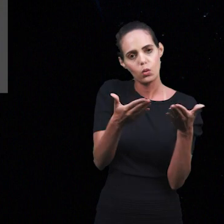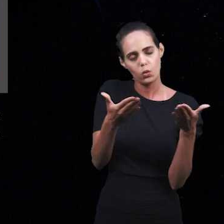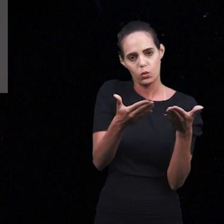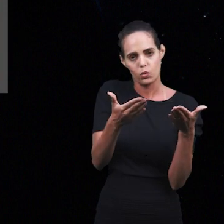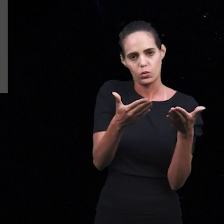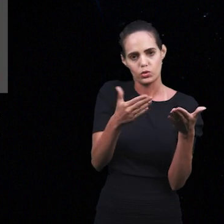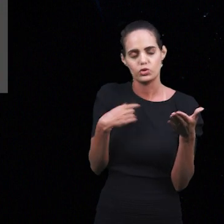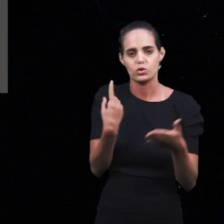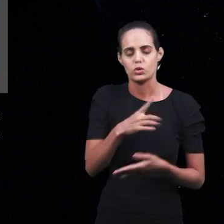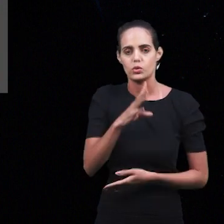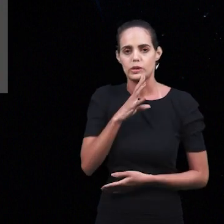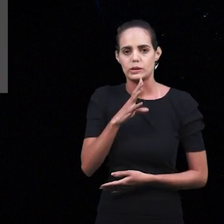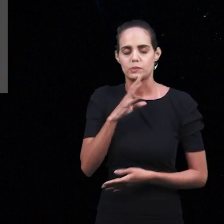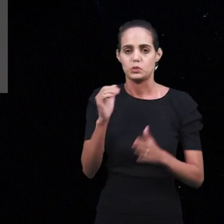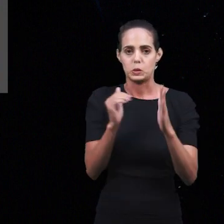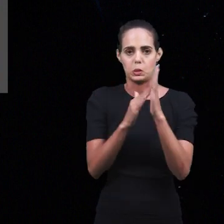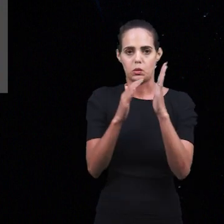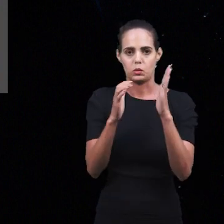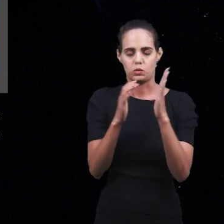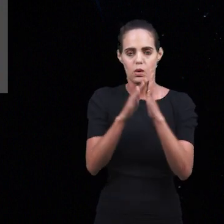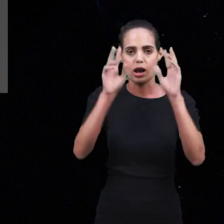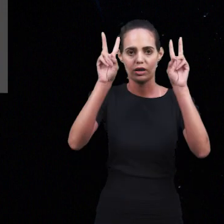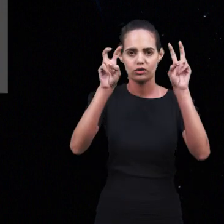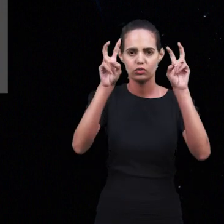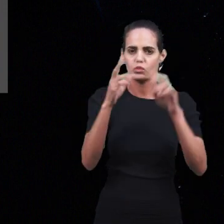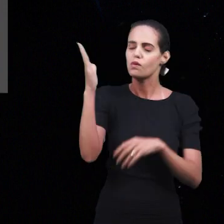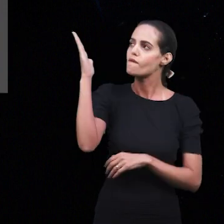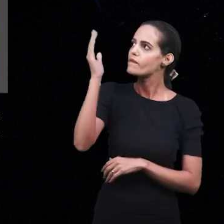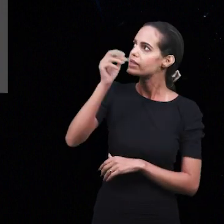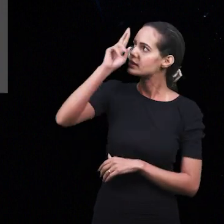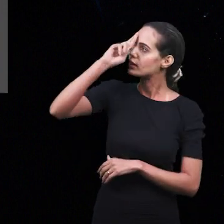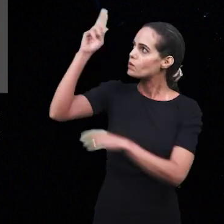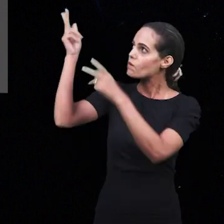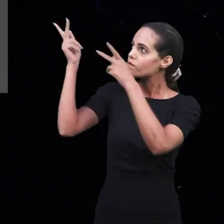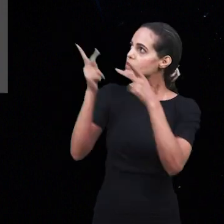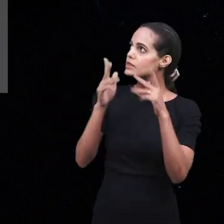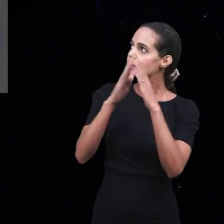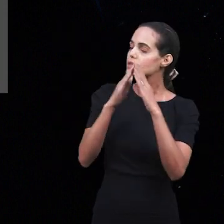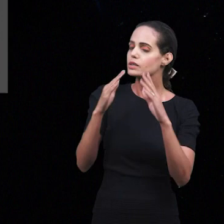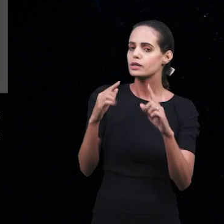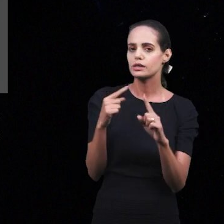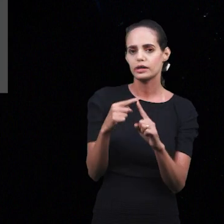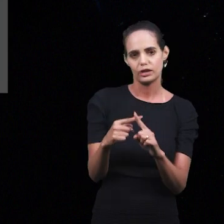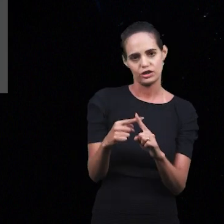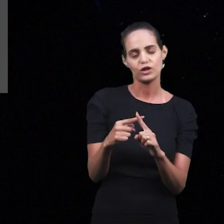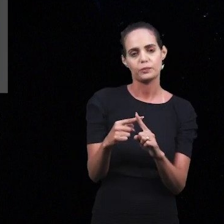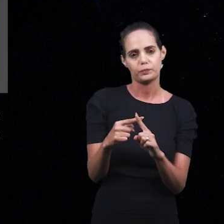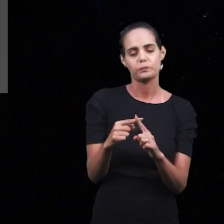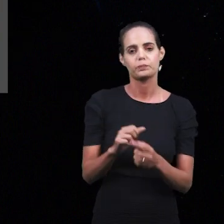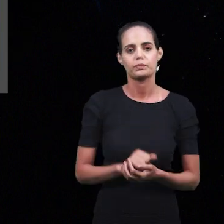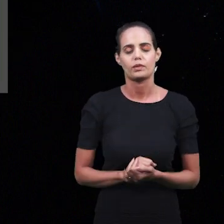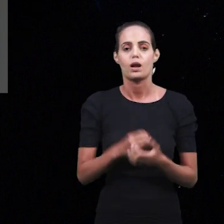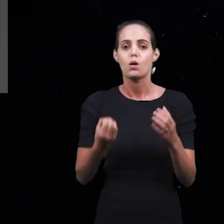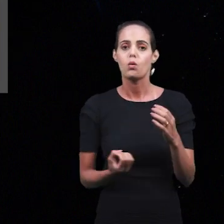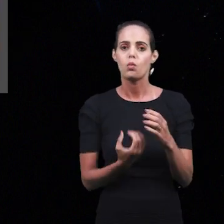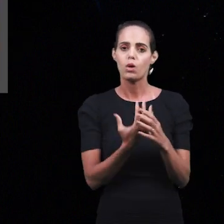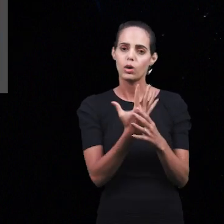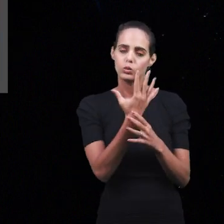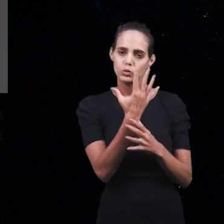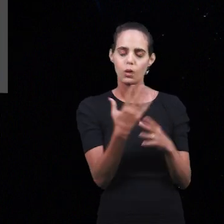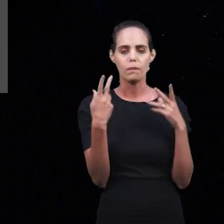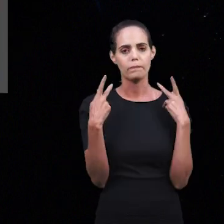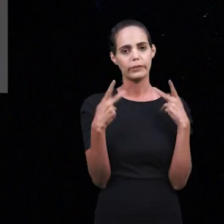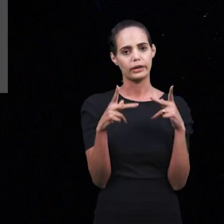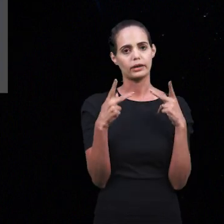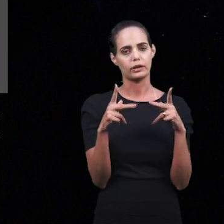hoje. Vem, visita a tua igreja. O autor da letra é Henry Maxwell Wright, um pregador do